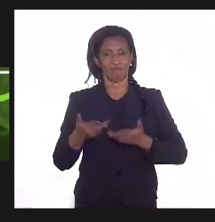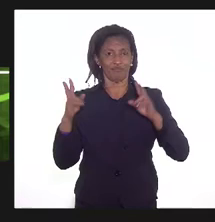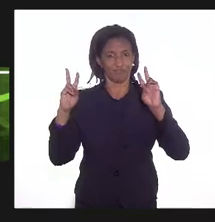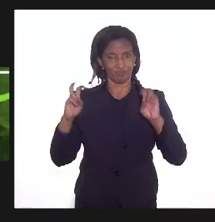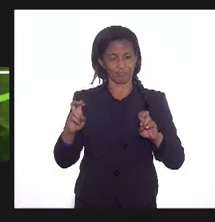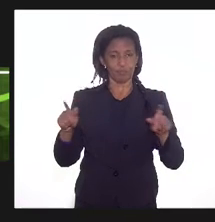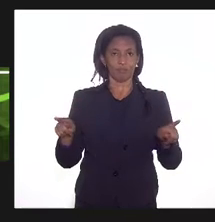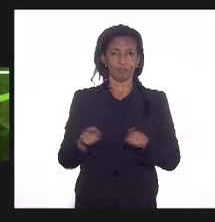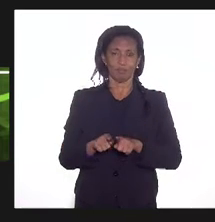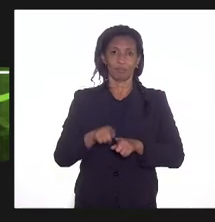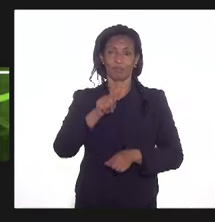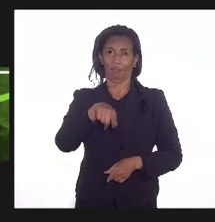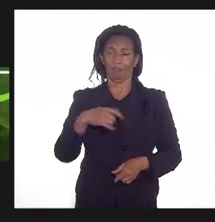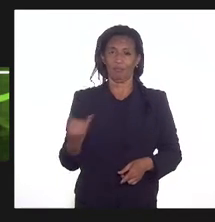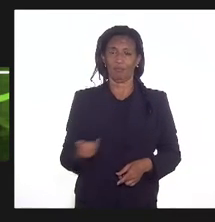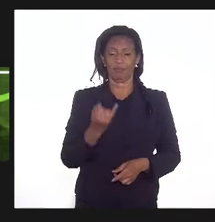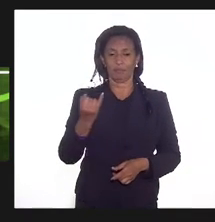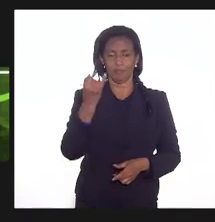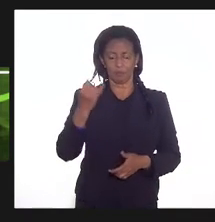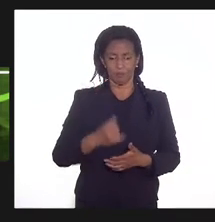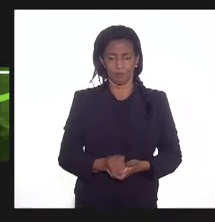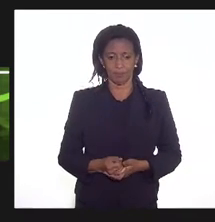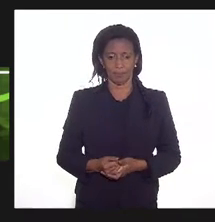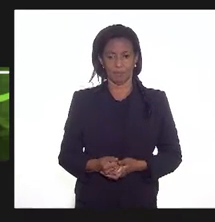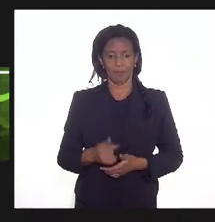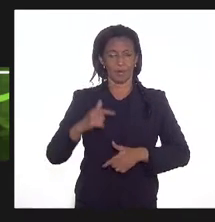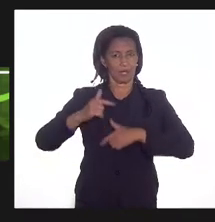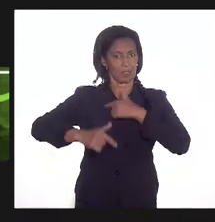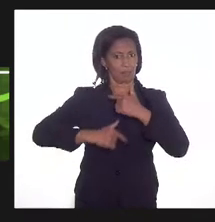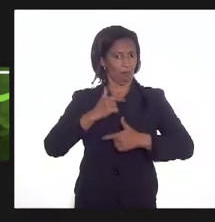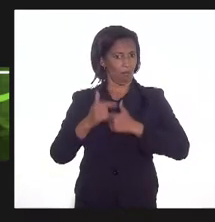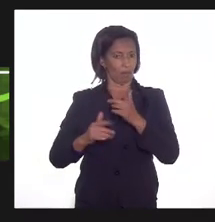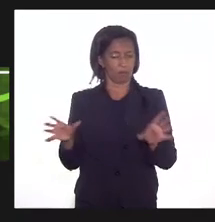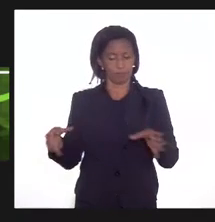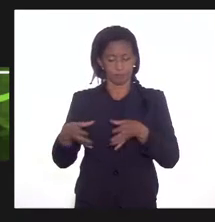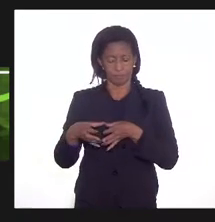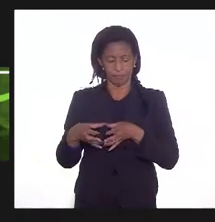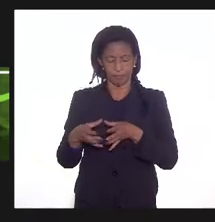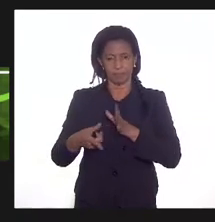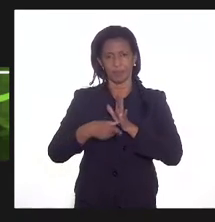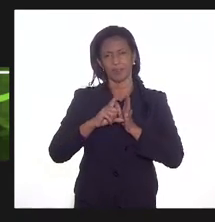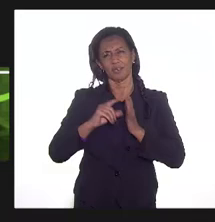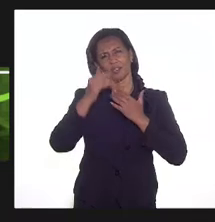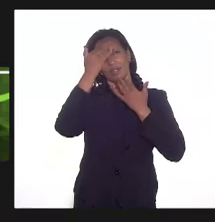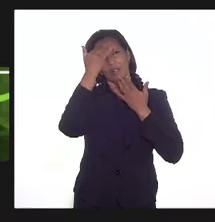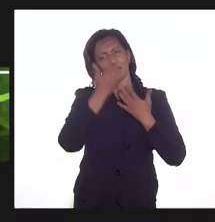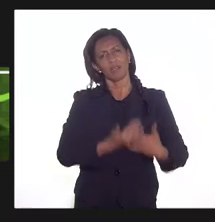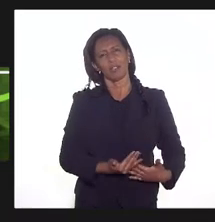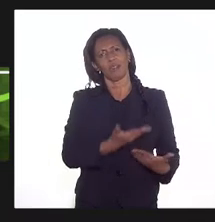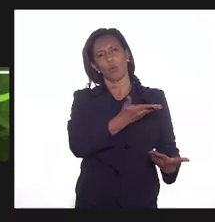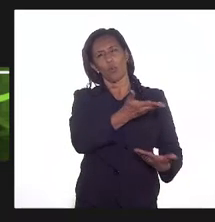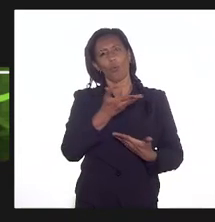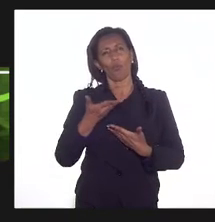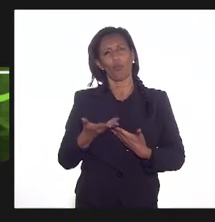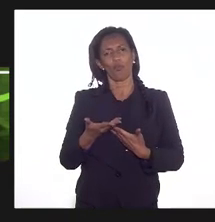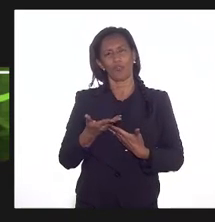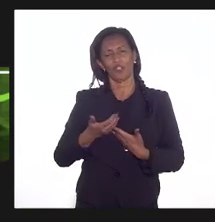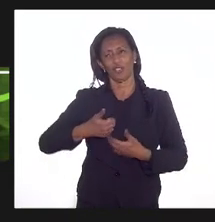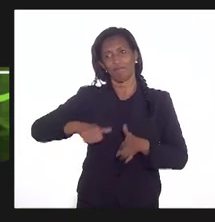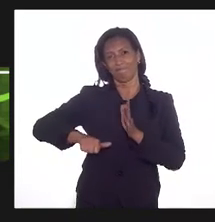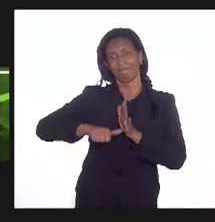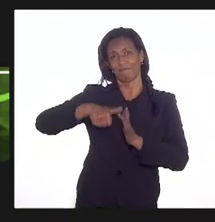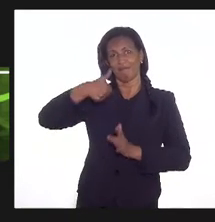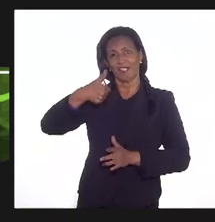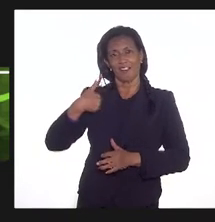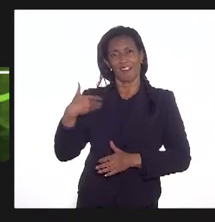né que é importante a gente ter essa luta da equipe mas antes eu quero agradecer o convite é a primeira vez que eu